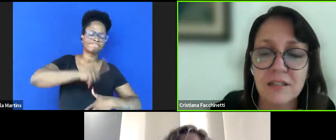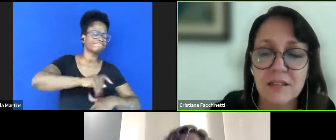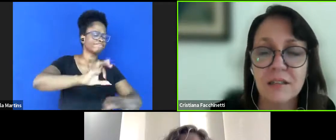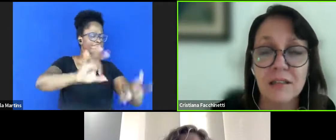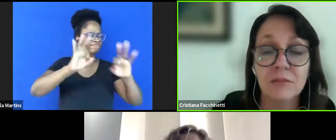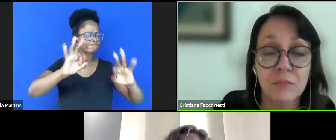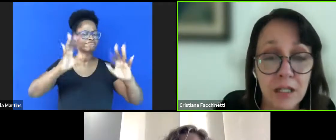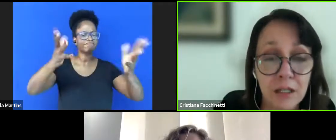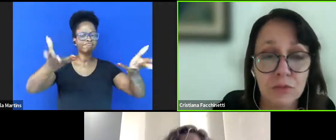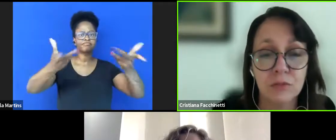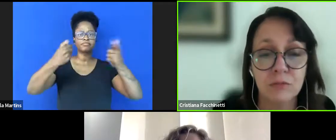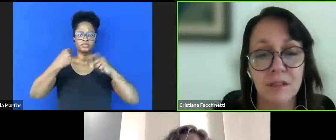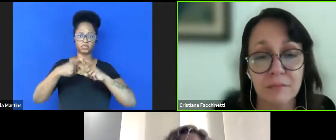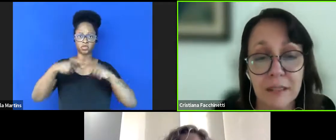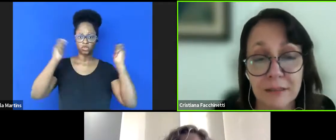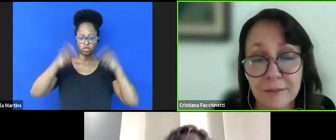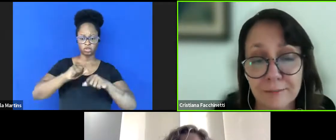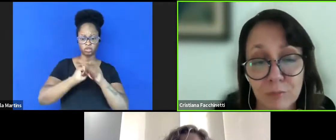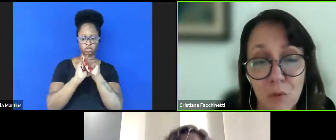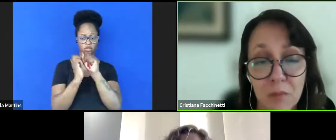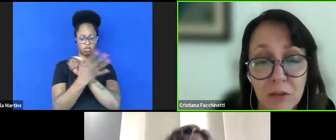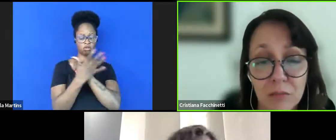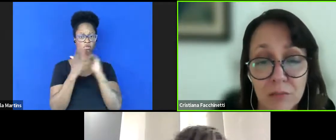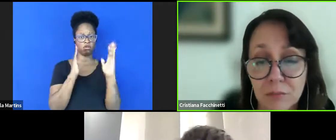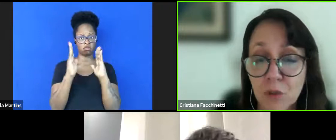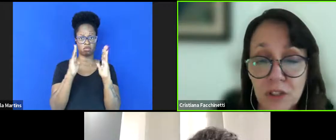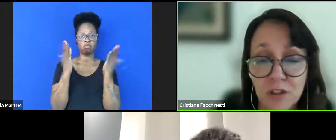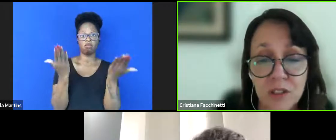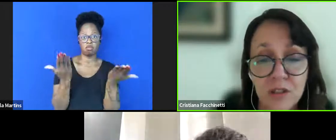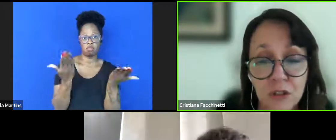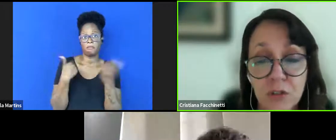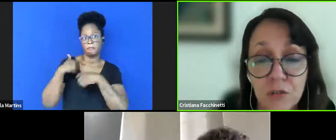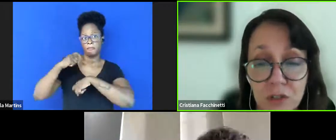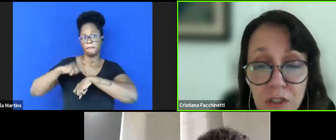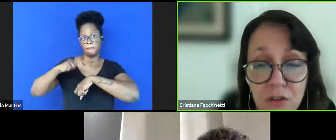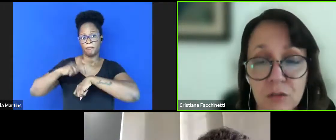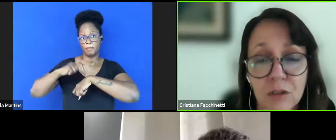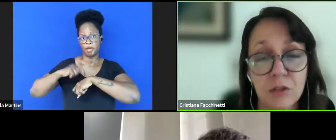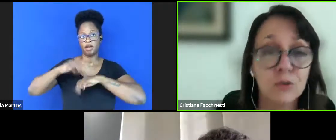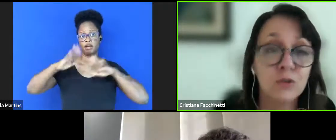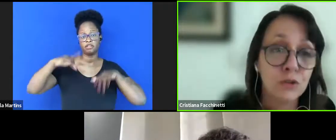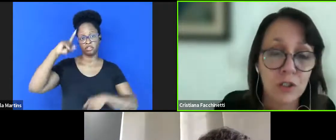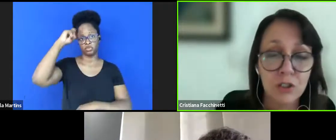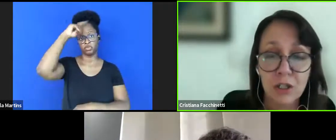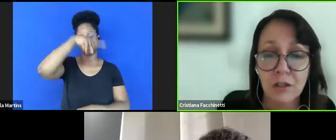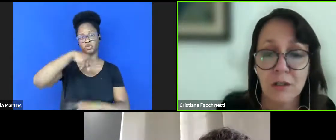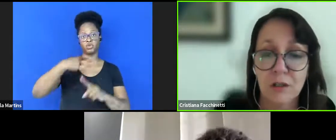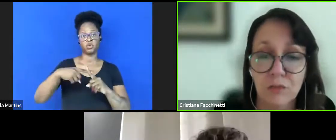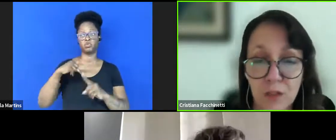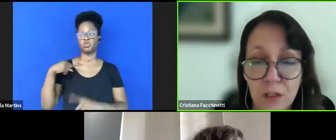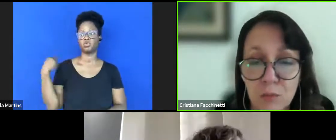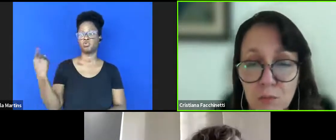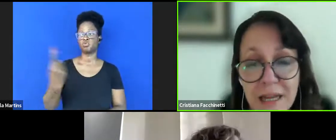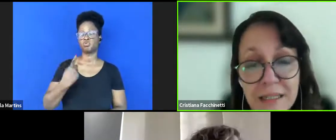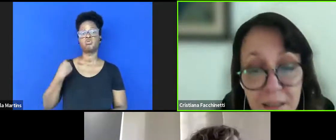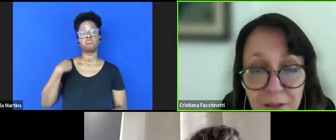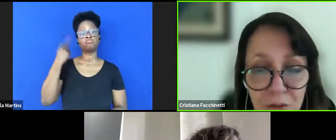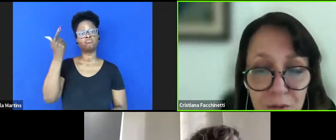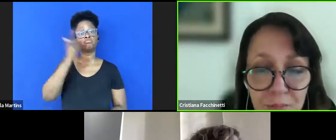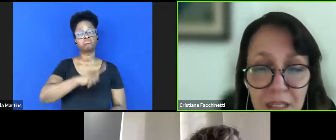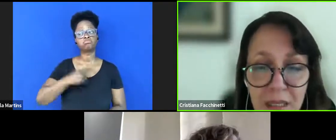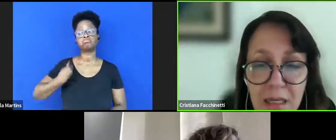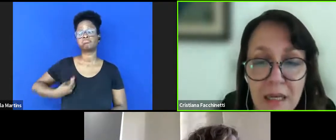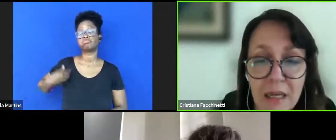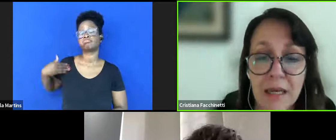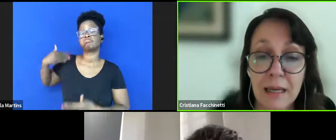excelência, apesar de se dar no meio de um momento muitas vezes difícil que todos nós vínhamos